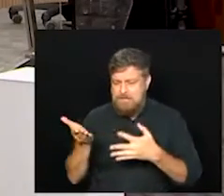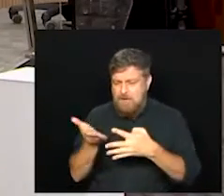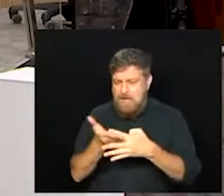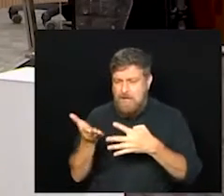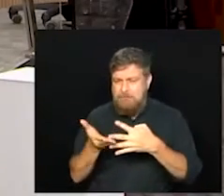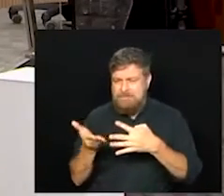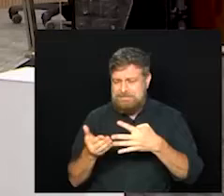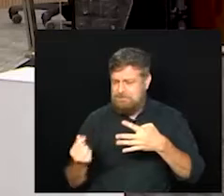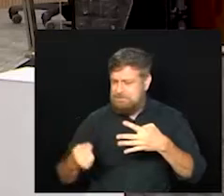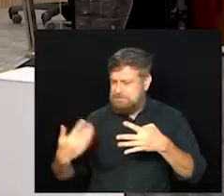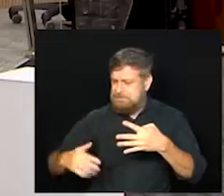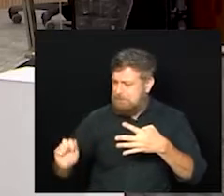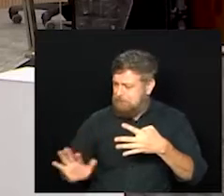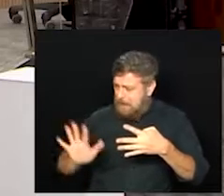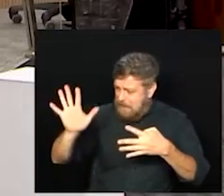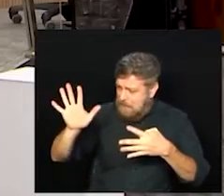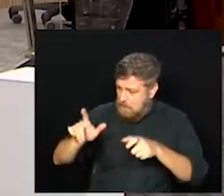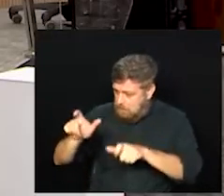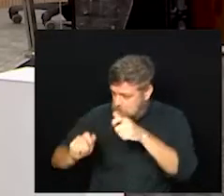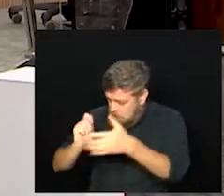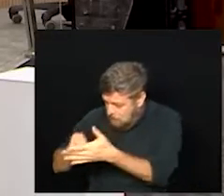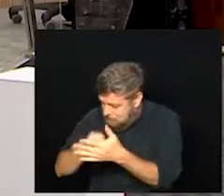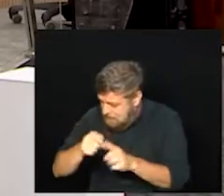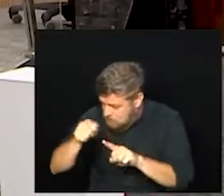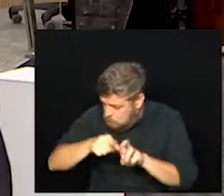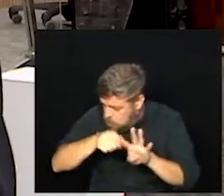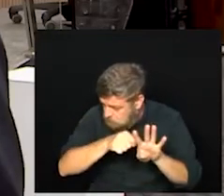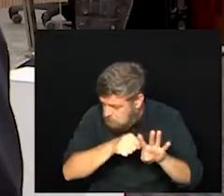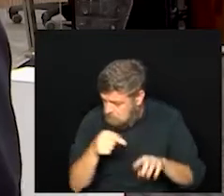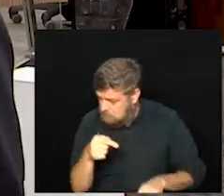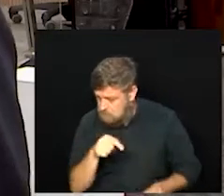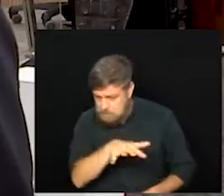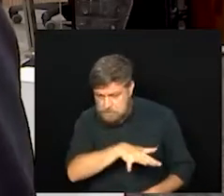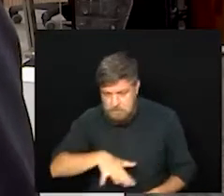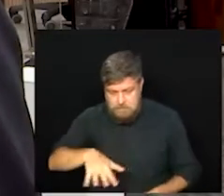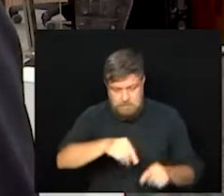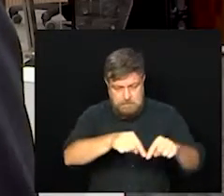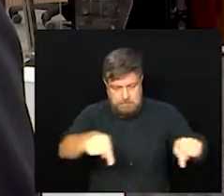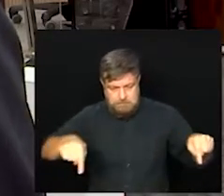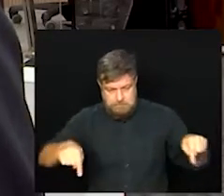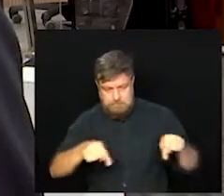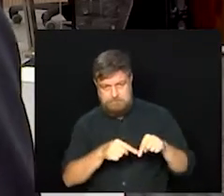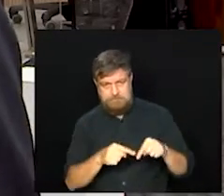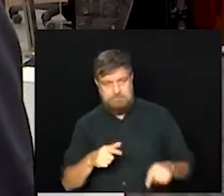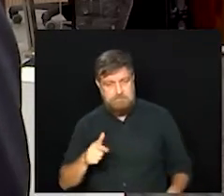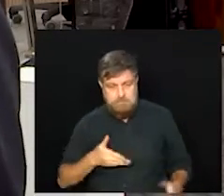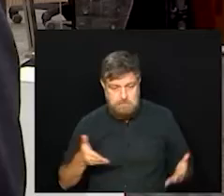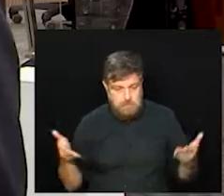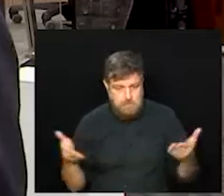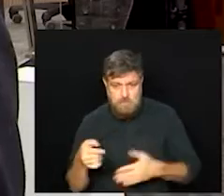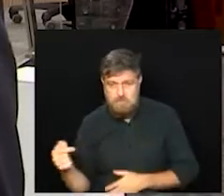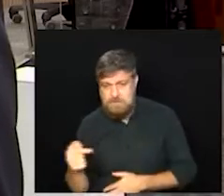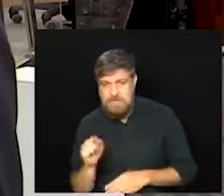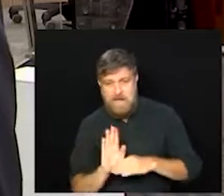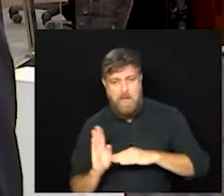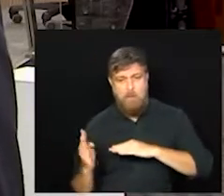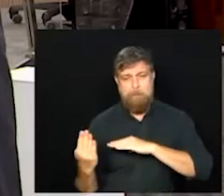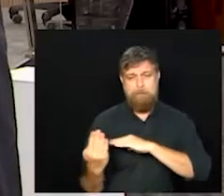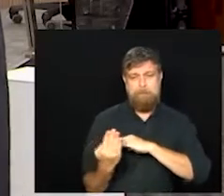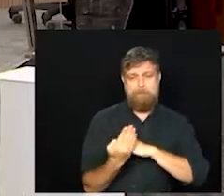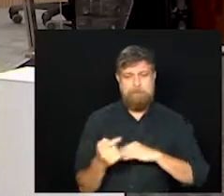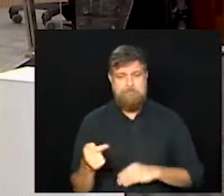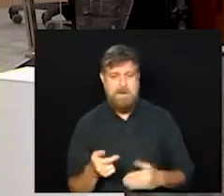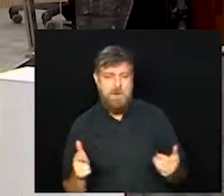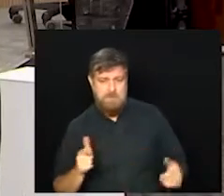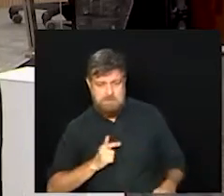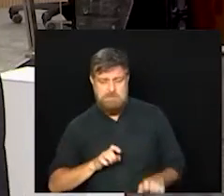prestações do qual os moradores pagam para a Coab sobre o terreno do qual eles ocuparam, e hoje é um bairro que hoje